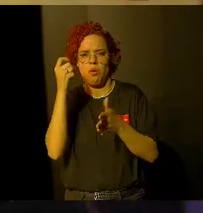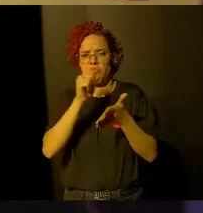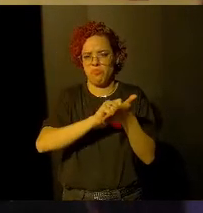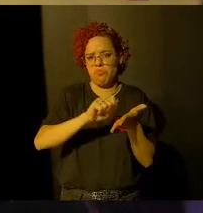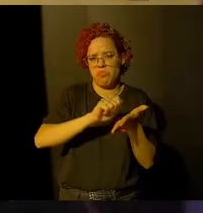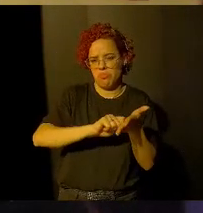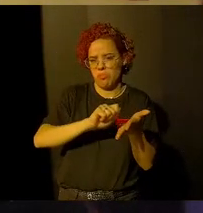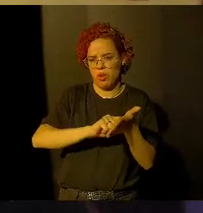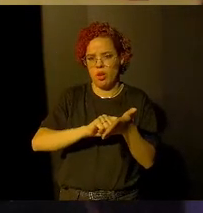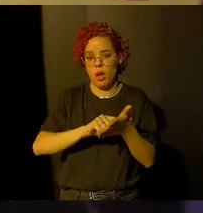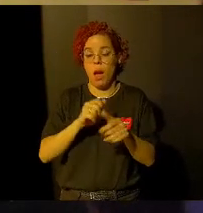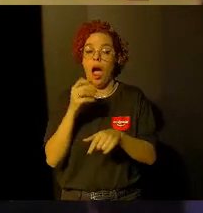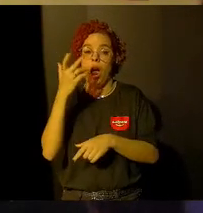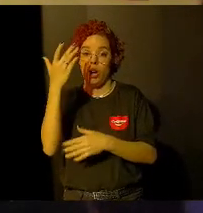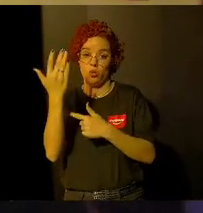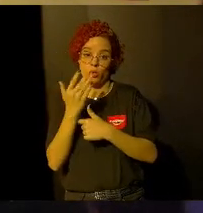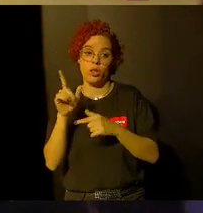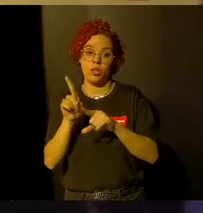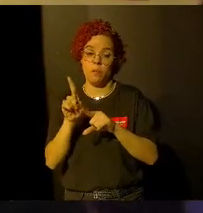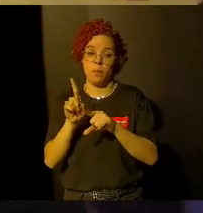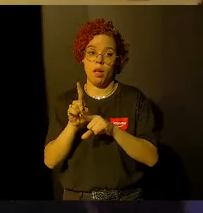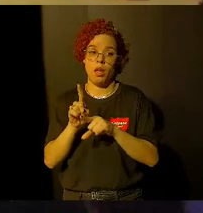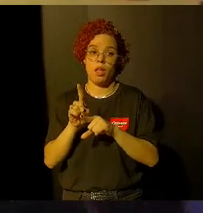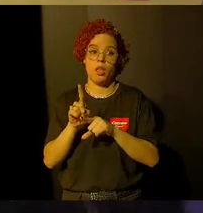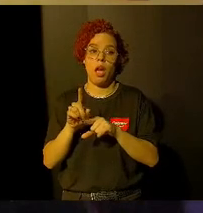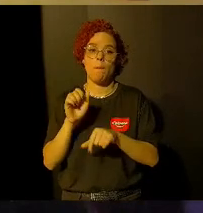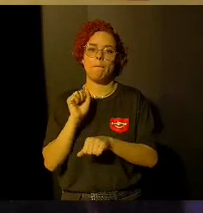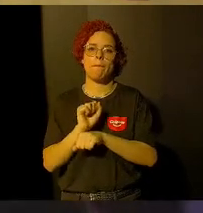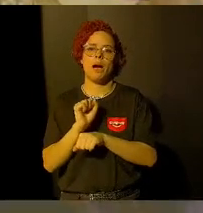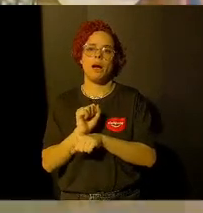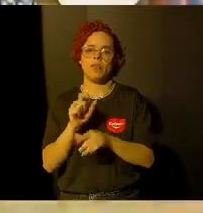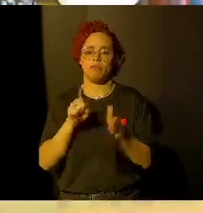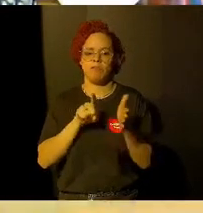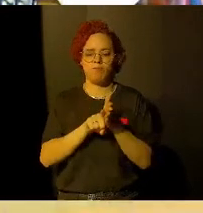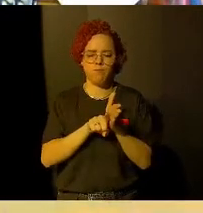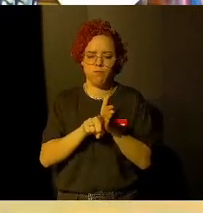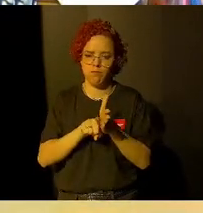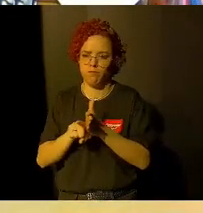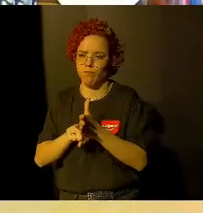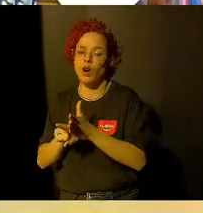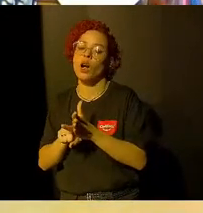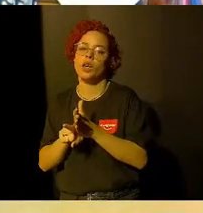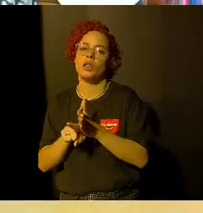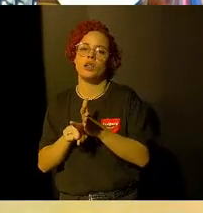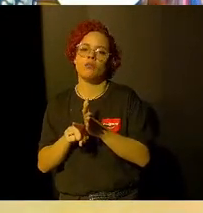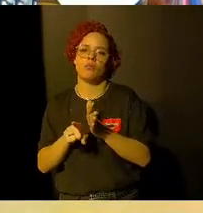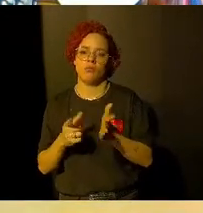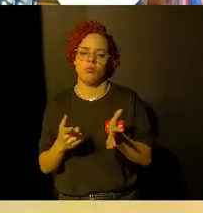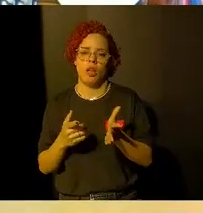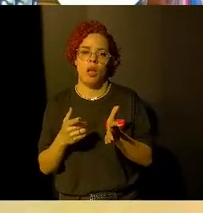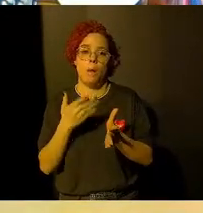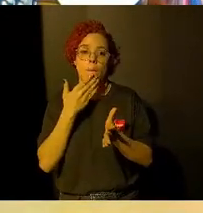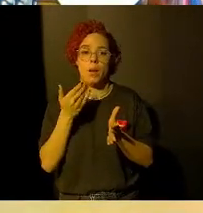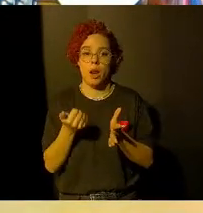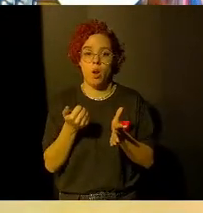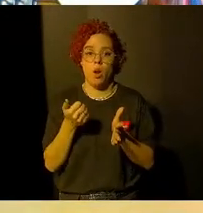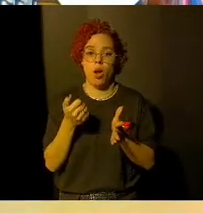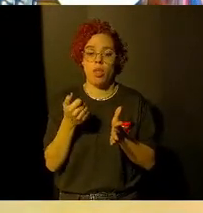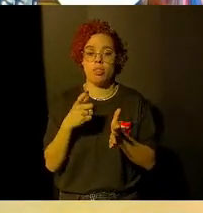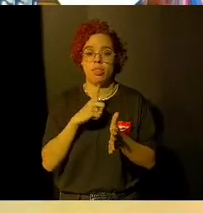a aprender a parar com as pesquisas não é ou não tá perfeito e costuma-se dizer que é melhor ter